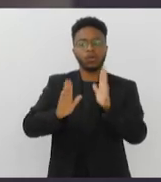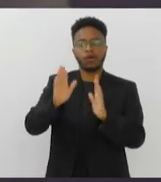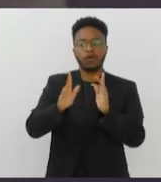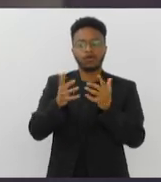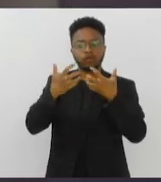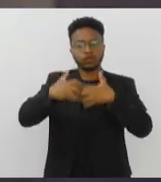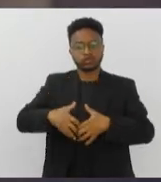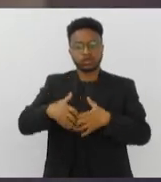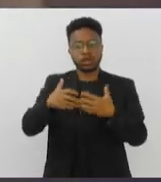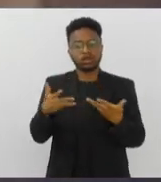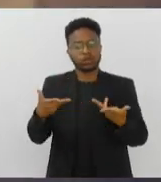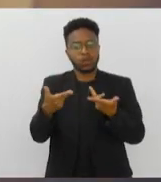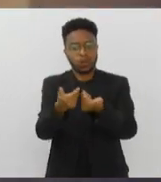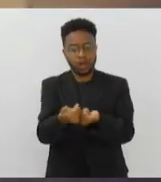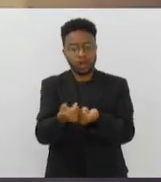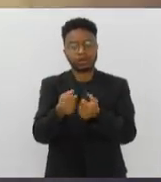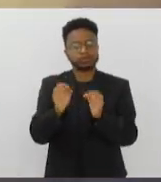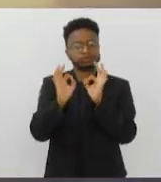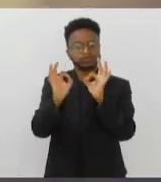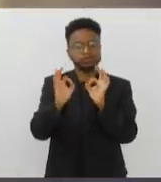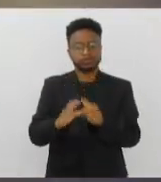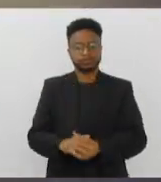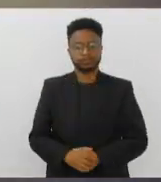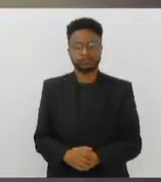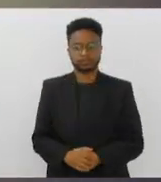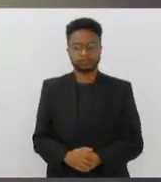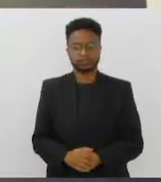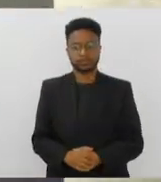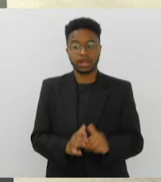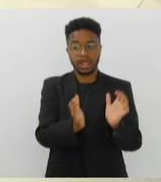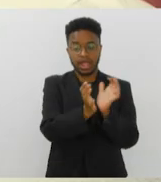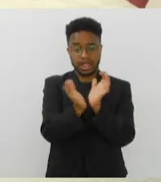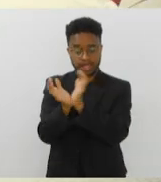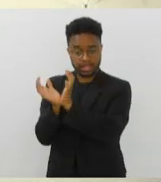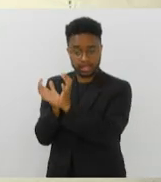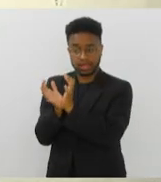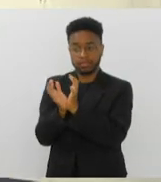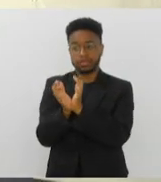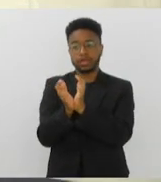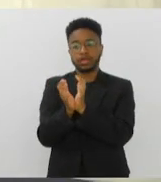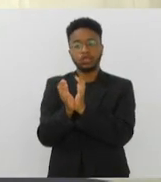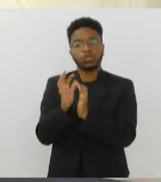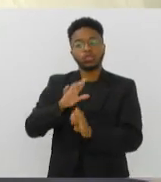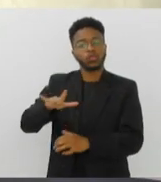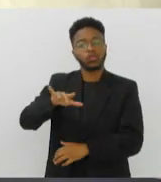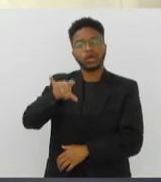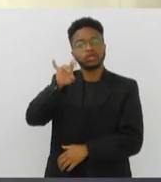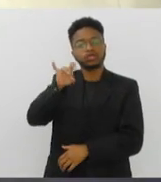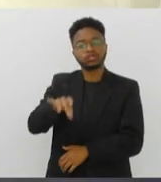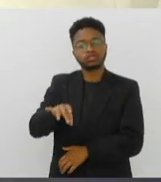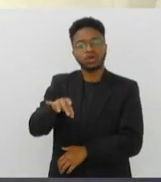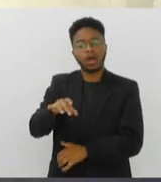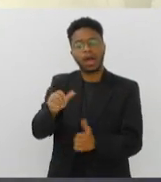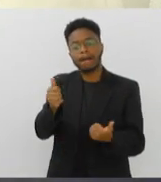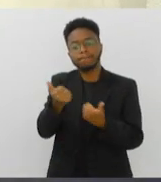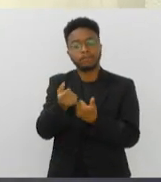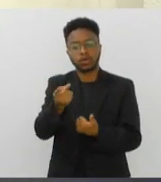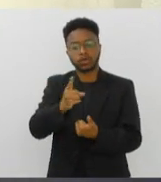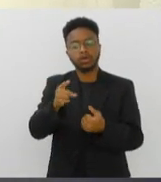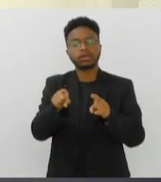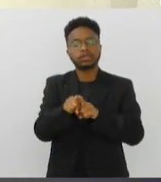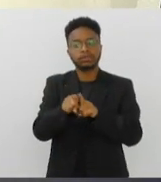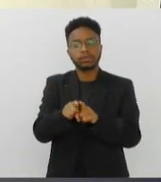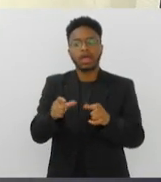forma eficaz e eficiente. Essa equipe, portanto, não apenas apoia, mas